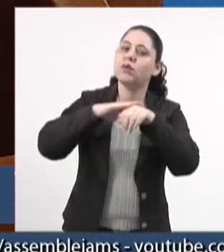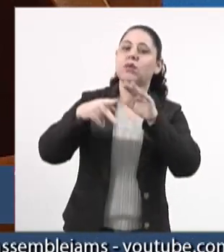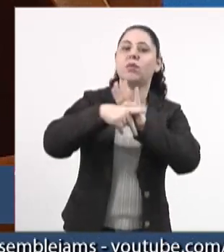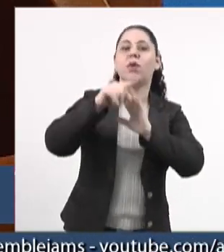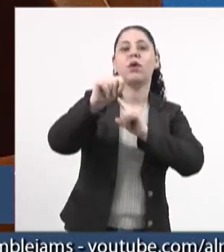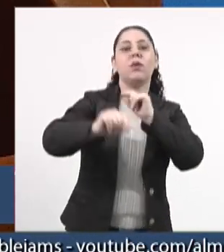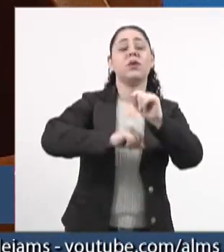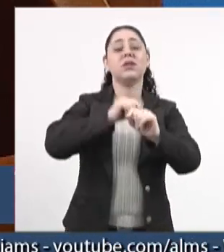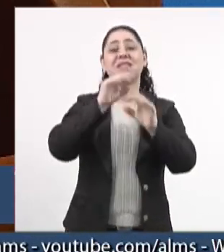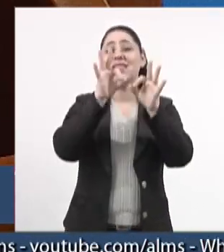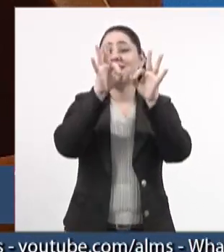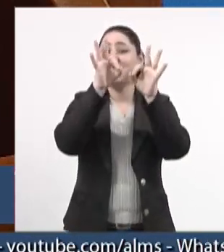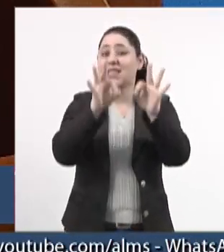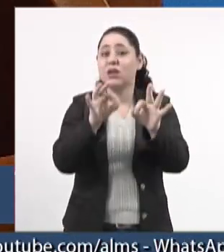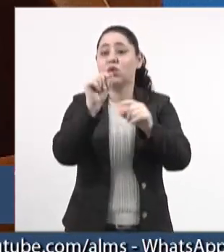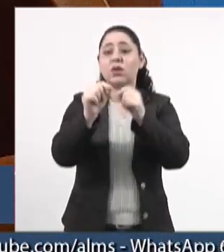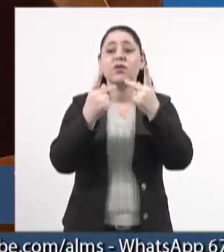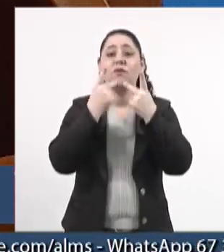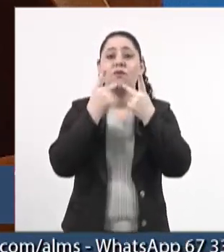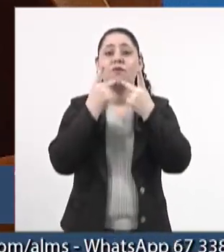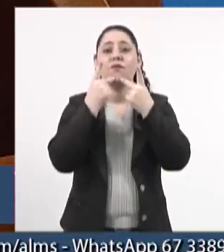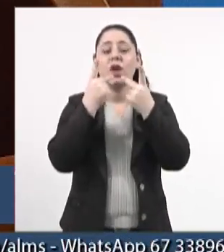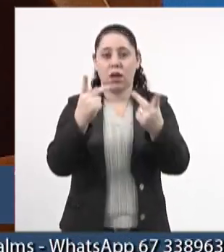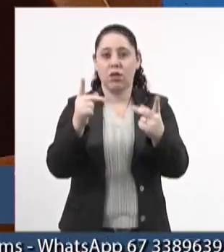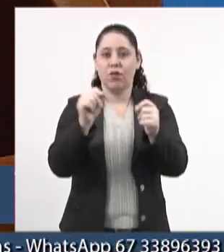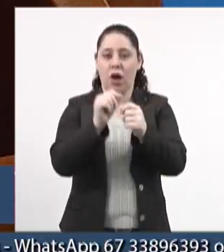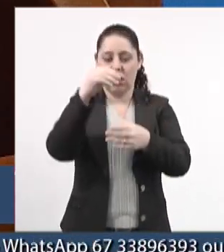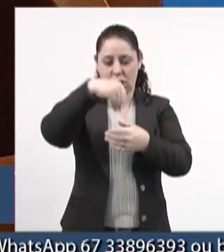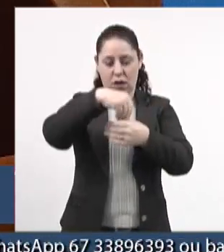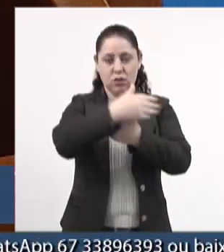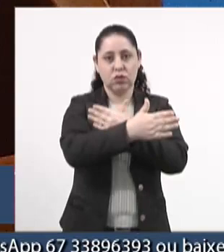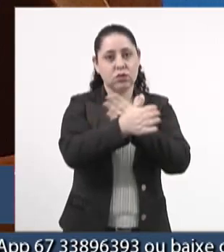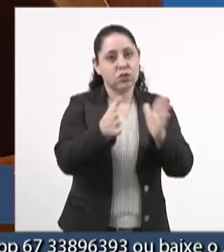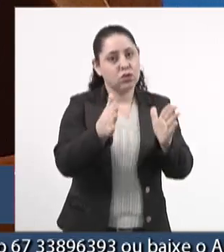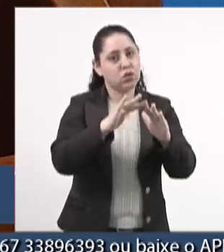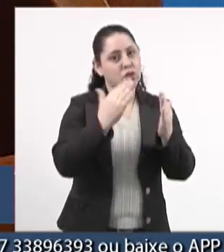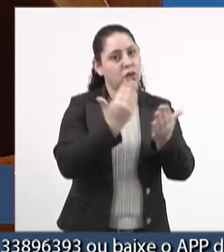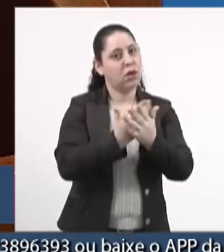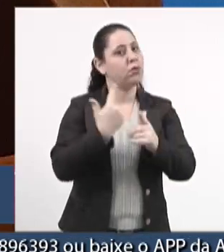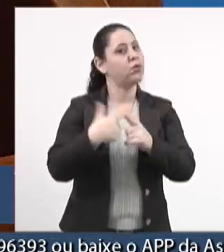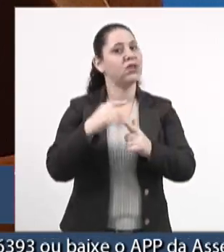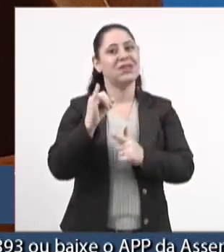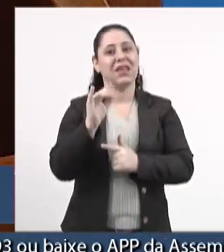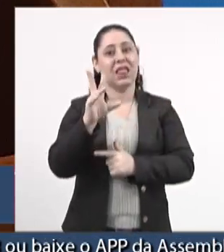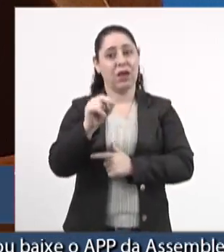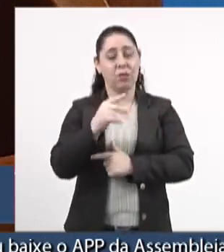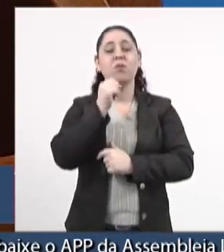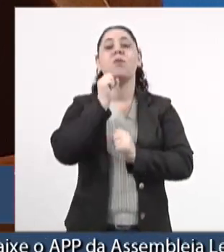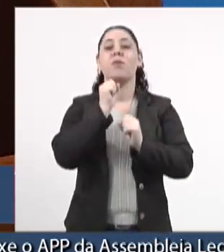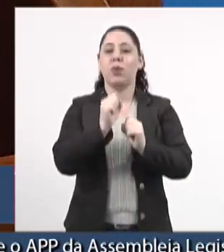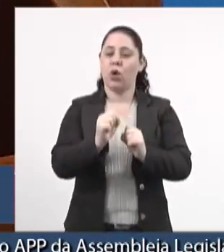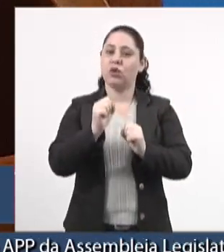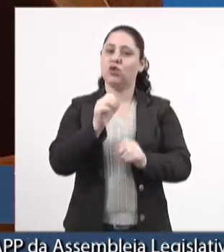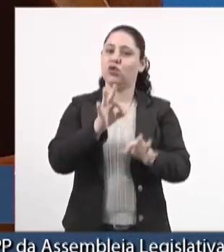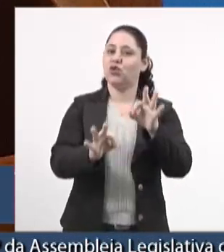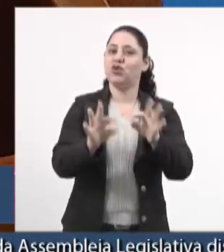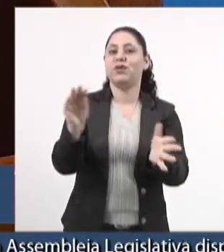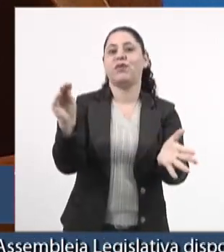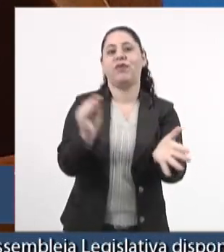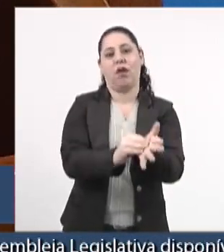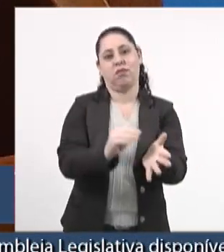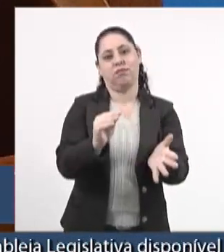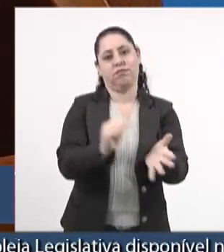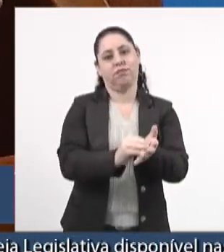sobre exatamente o que ele fez em sala de aula, porque senão a gente pode cometer